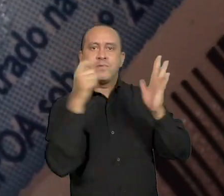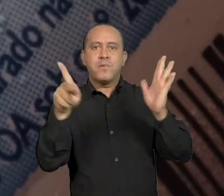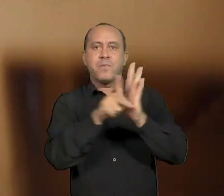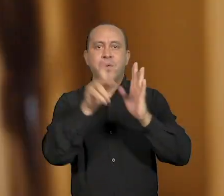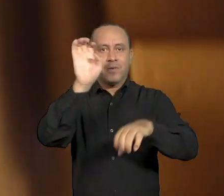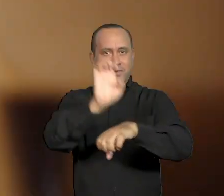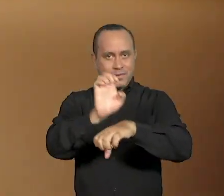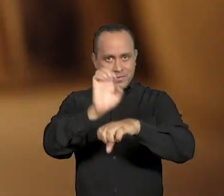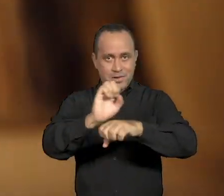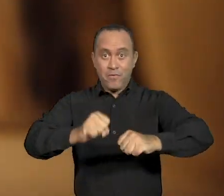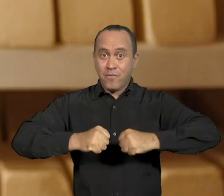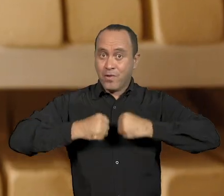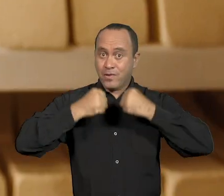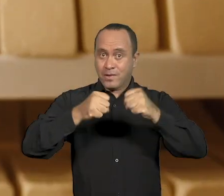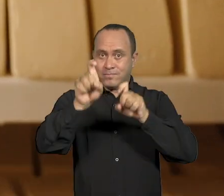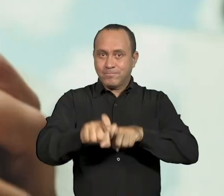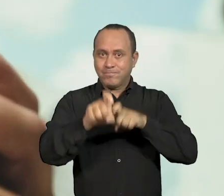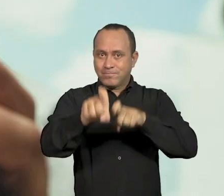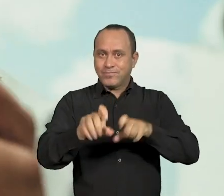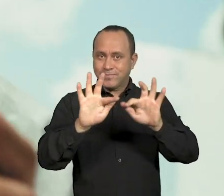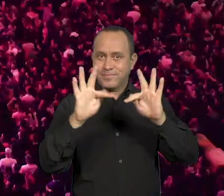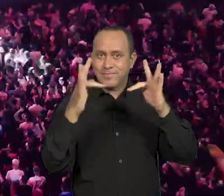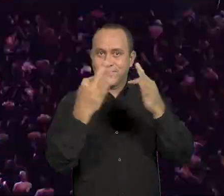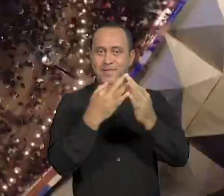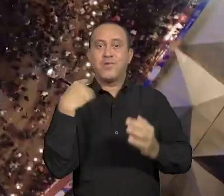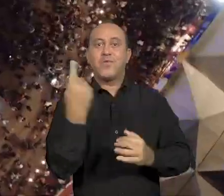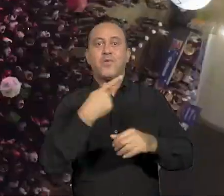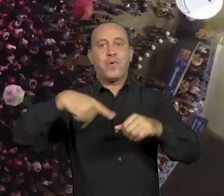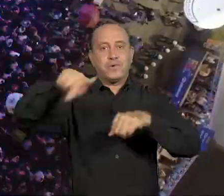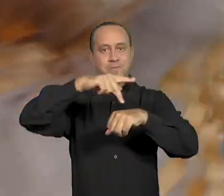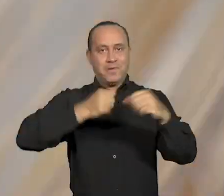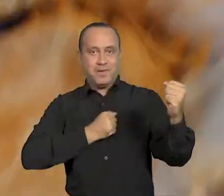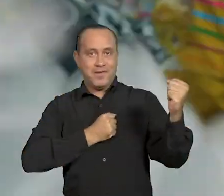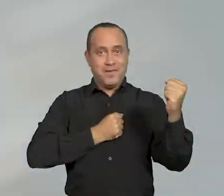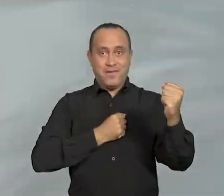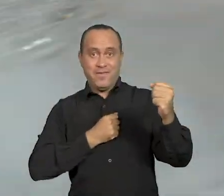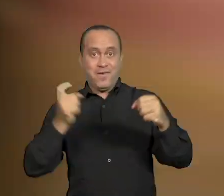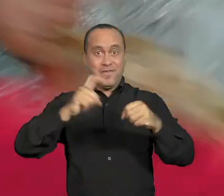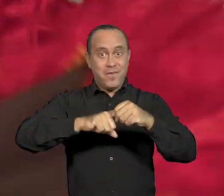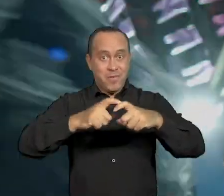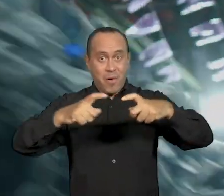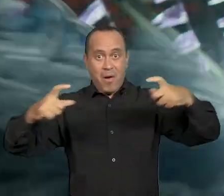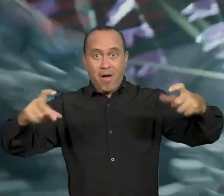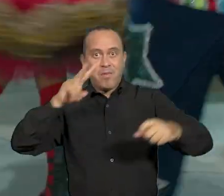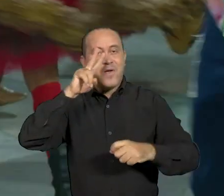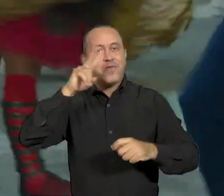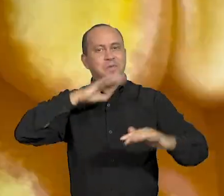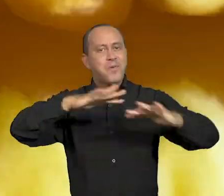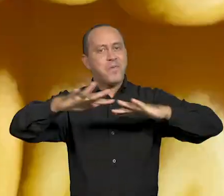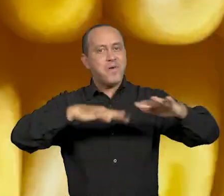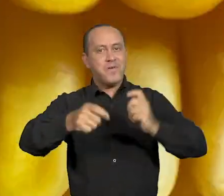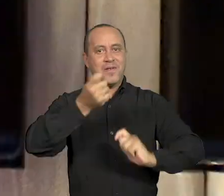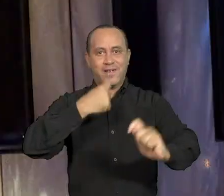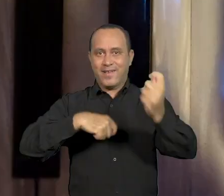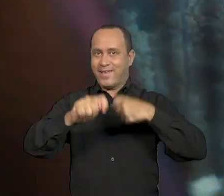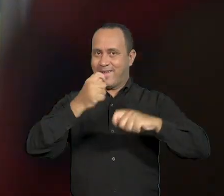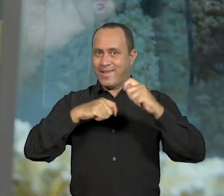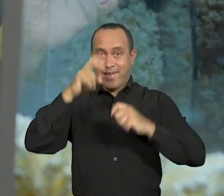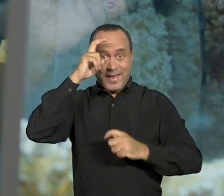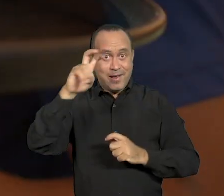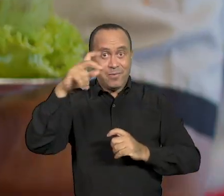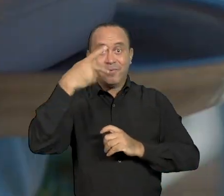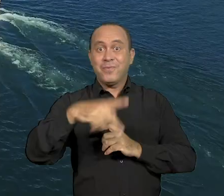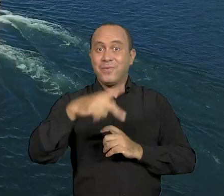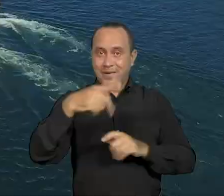inspeção estadual, fortalecendo a agricultura familiar. O nosso país do forró voltou maior e mais forte, movimentando a economia e a